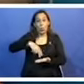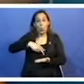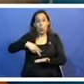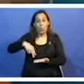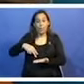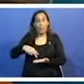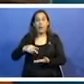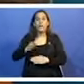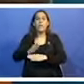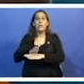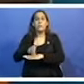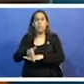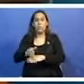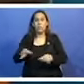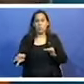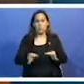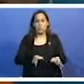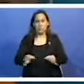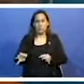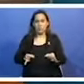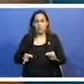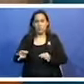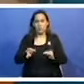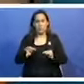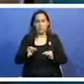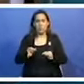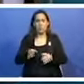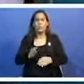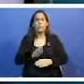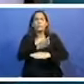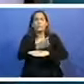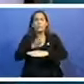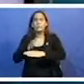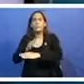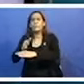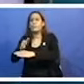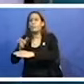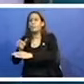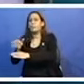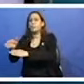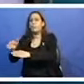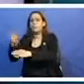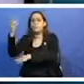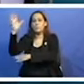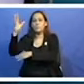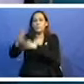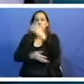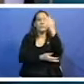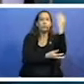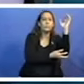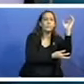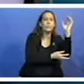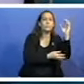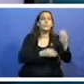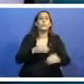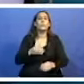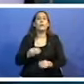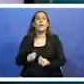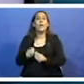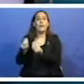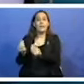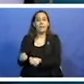lá, preparou os convites, em cada moradia, em cada árvore, ela entregava lá o convite.